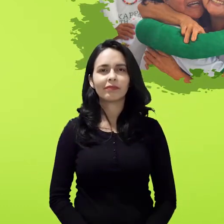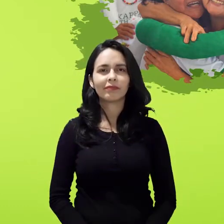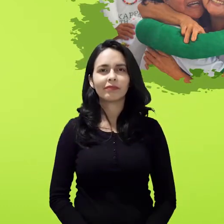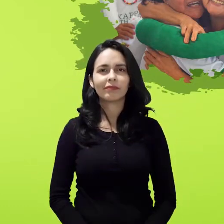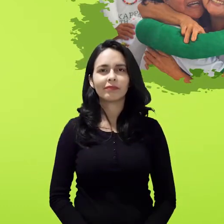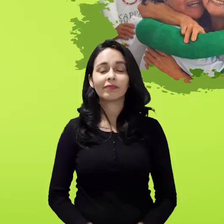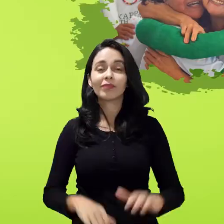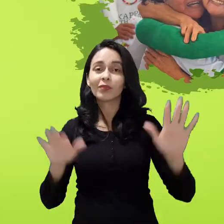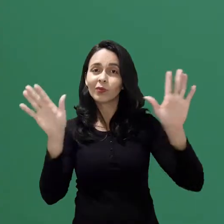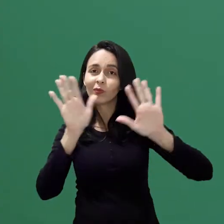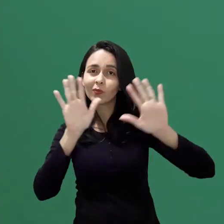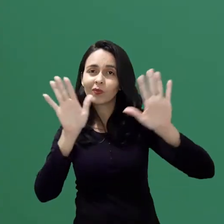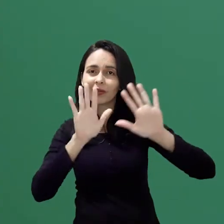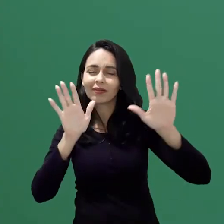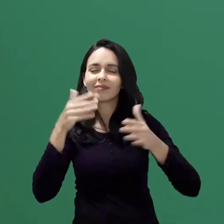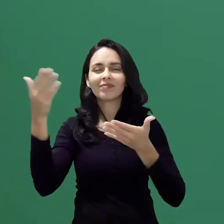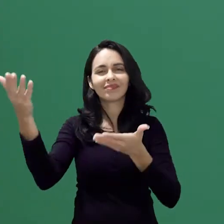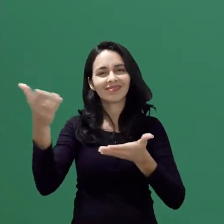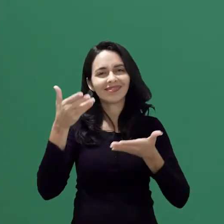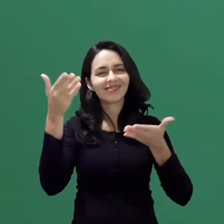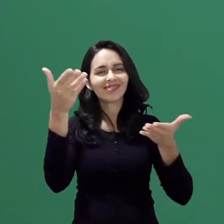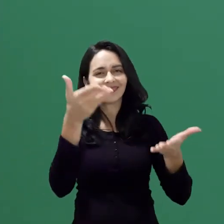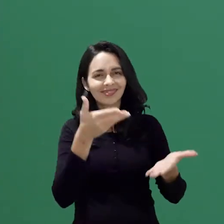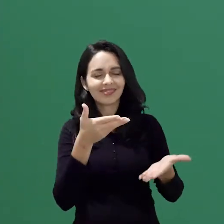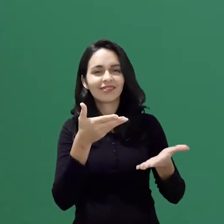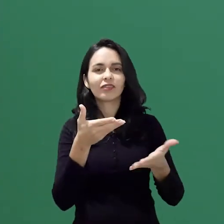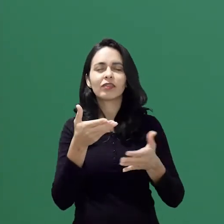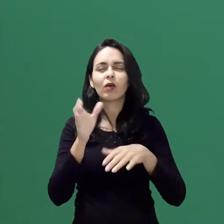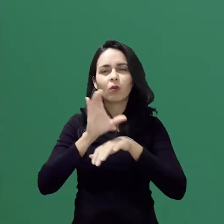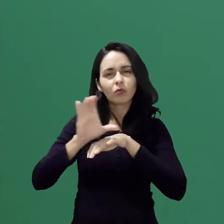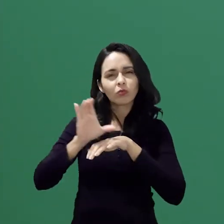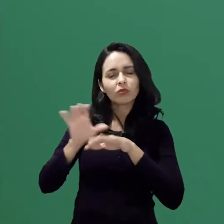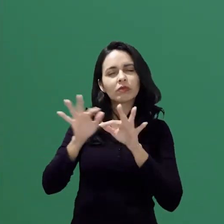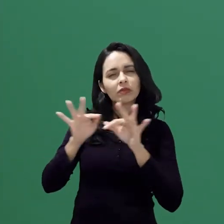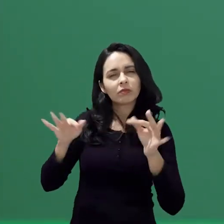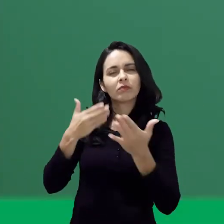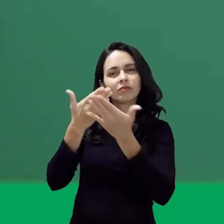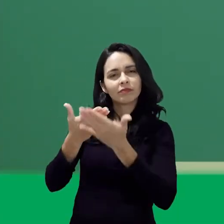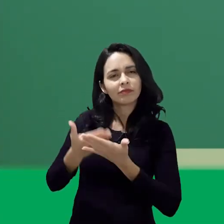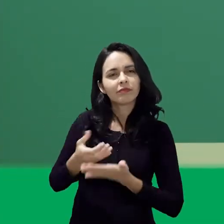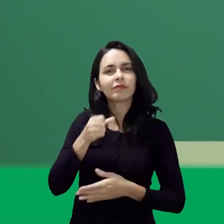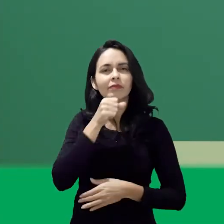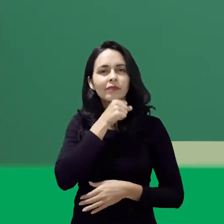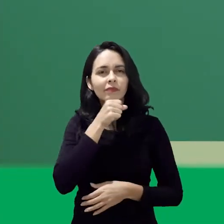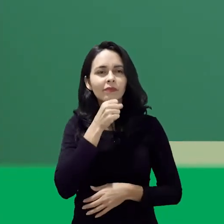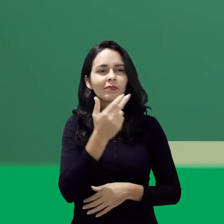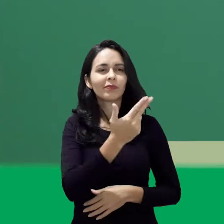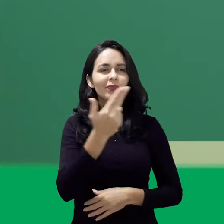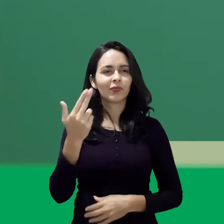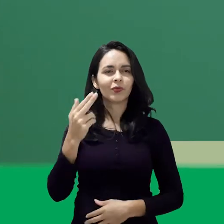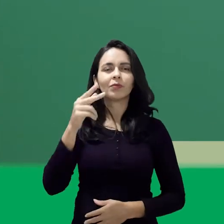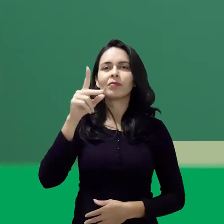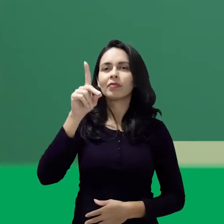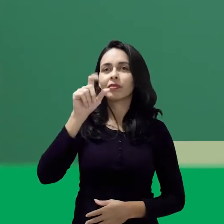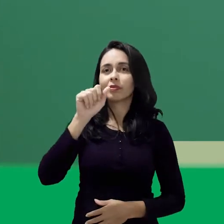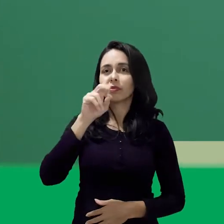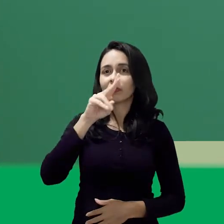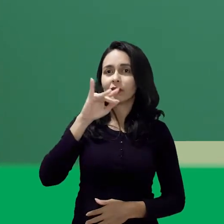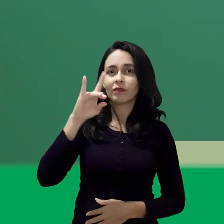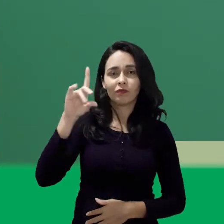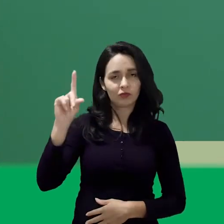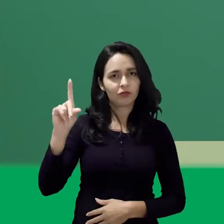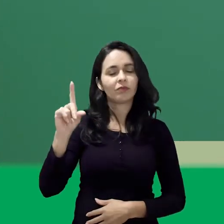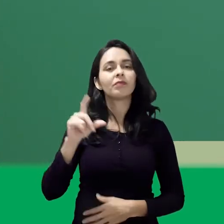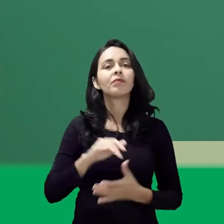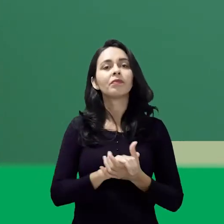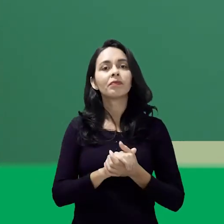e o Olá sejam bem-vindos ao curso de noções básicas em gerontologia é eu sou o